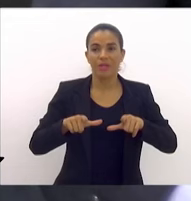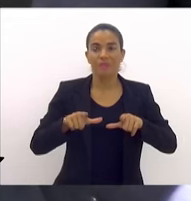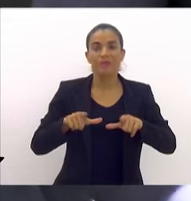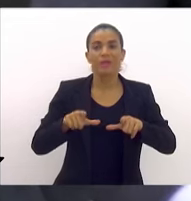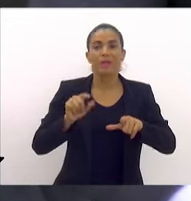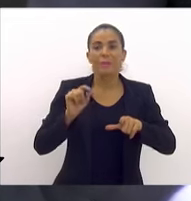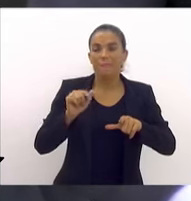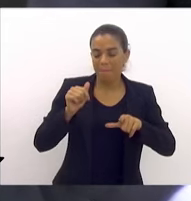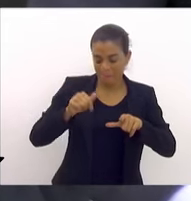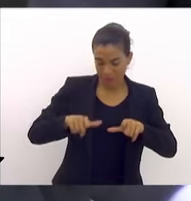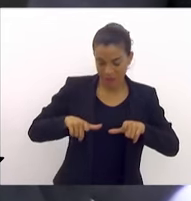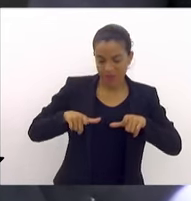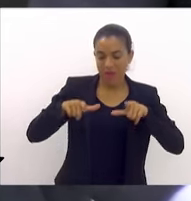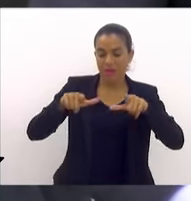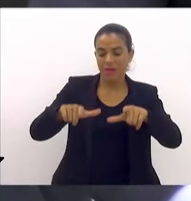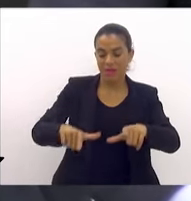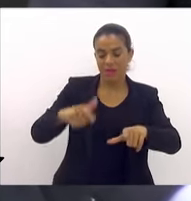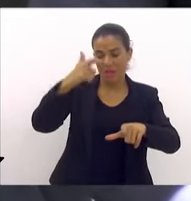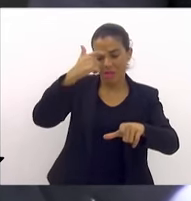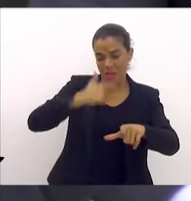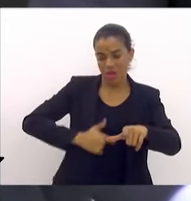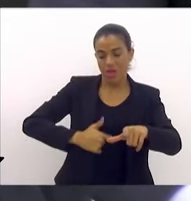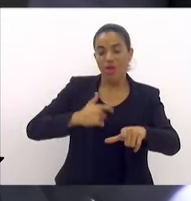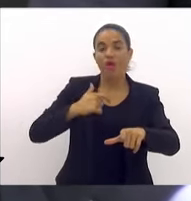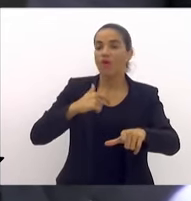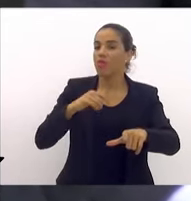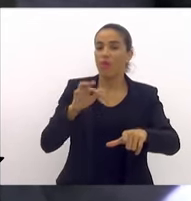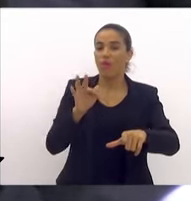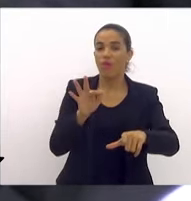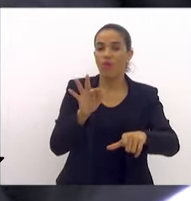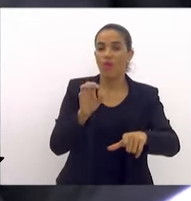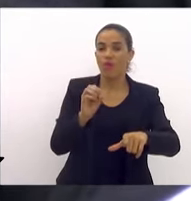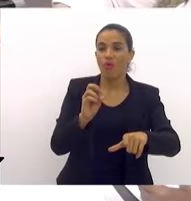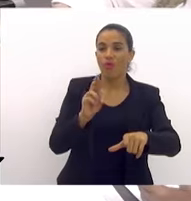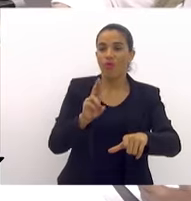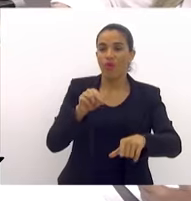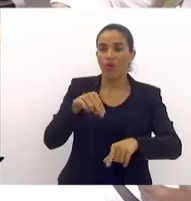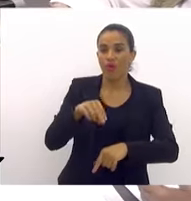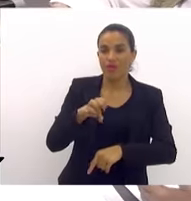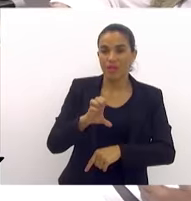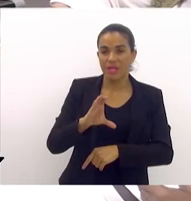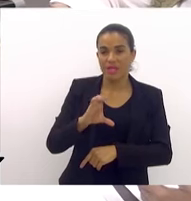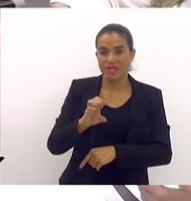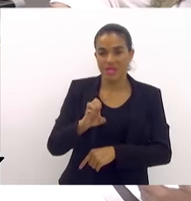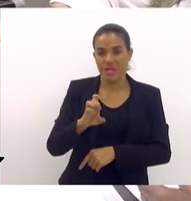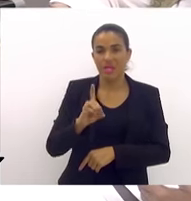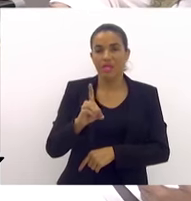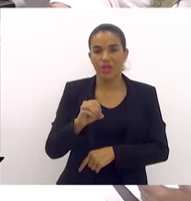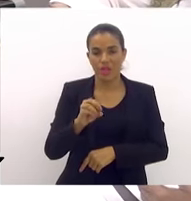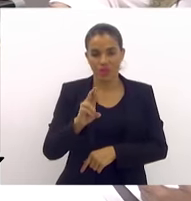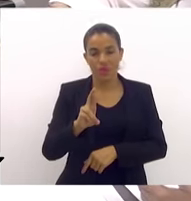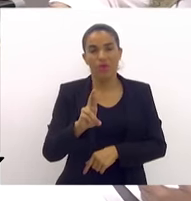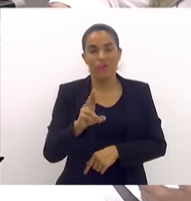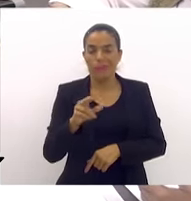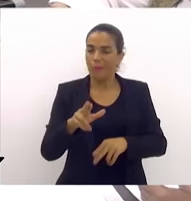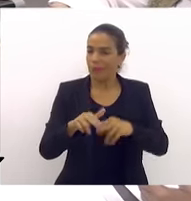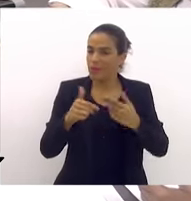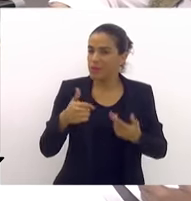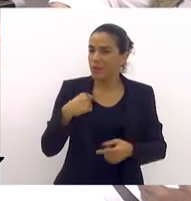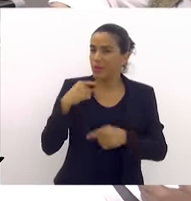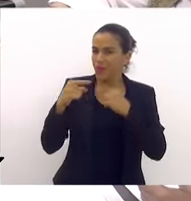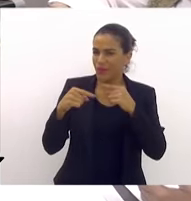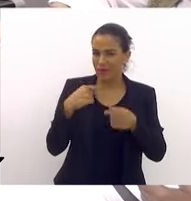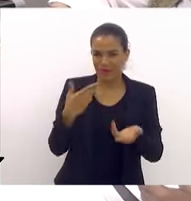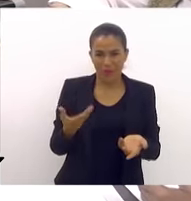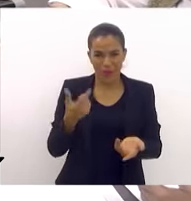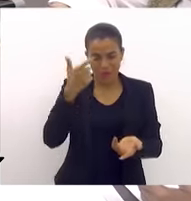emitida pelo consumidor. Pelo fornecedor. Fornecedor, está errado. Está errado. É, então, isso me senão, trouxe assim, uma dúvida. Senão o